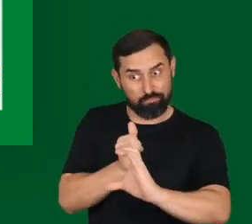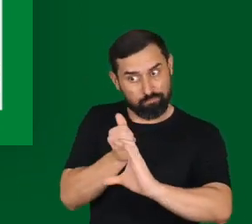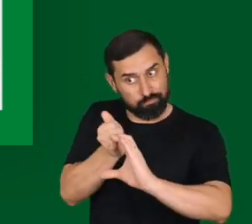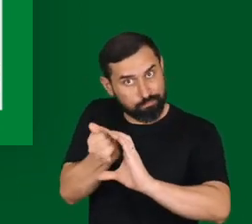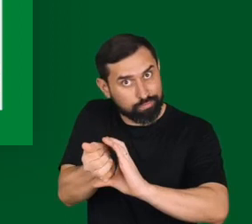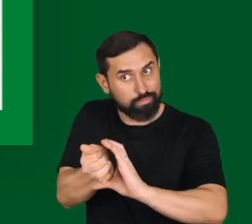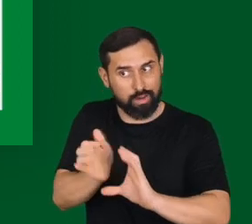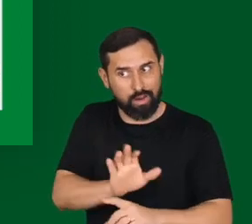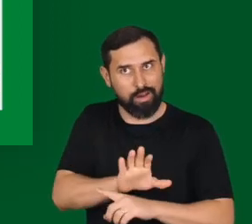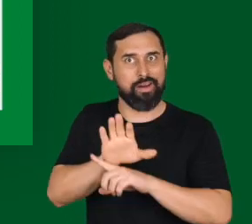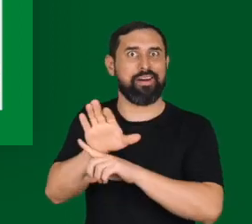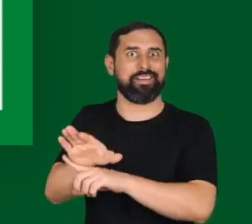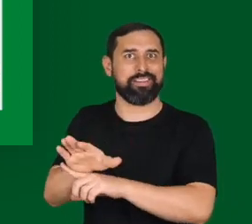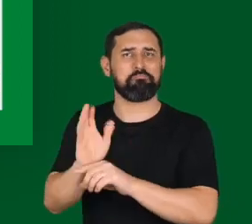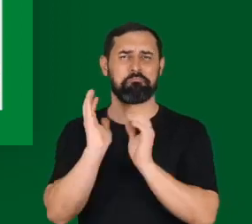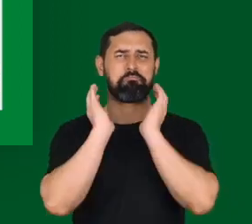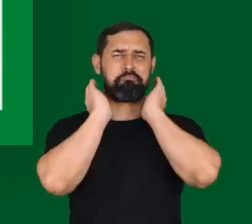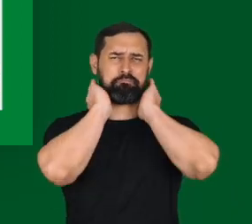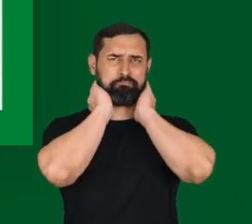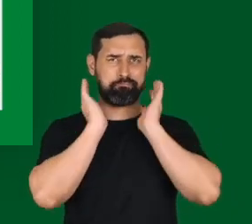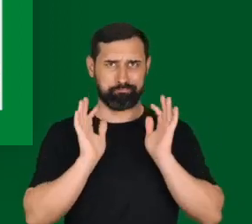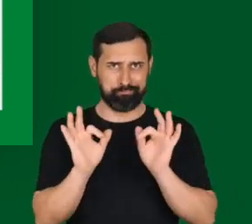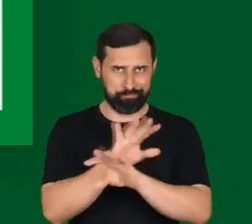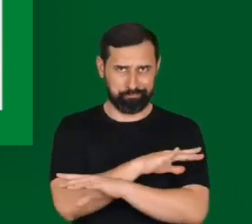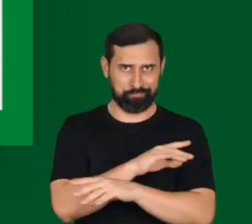Aspirar, utilizar alguma cânula se necessário,